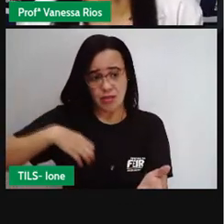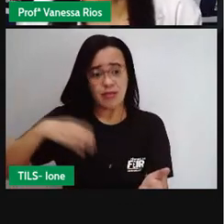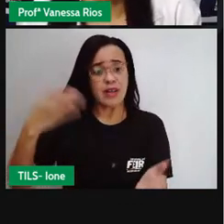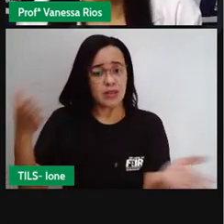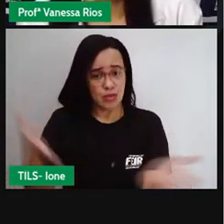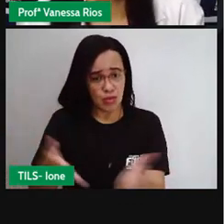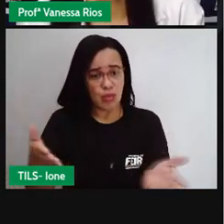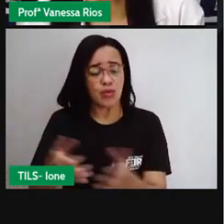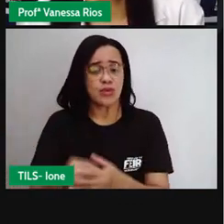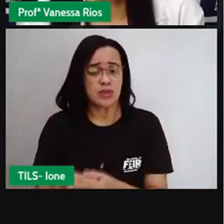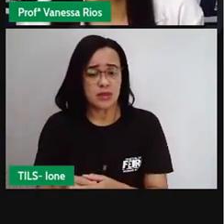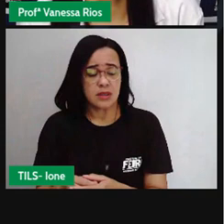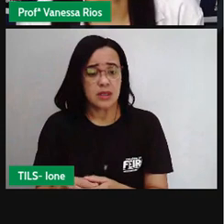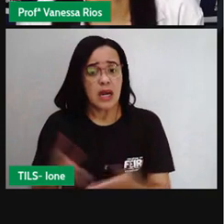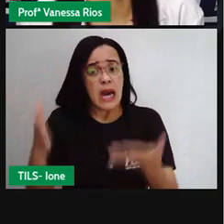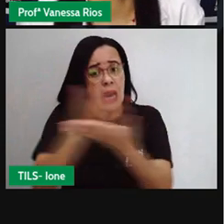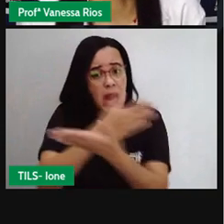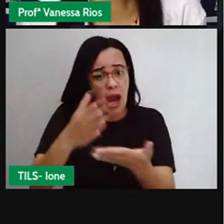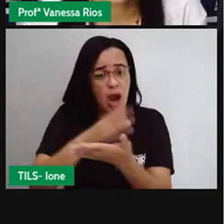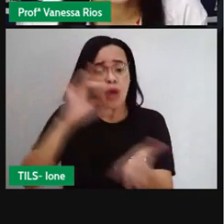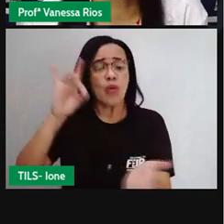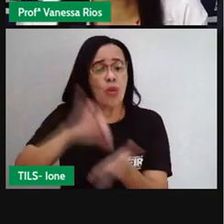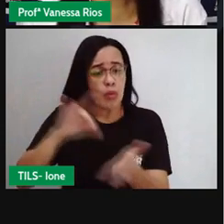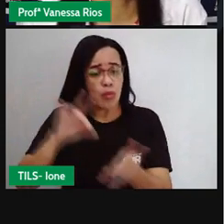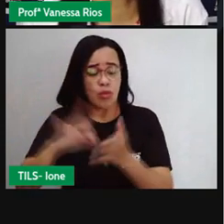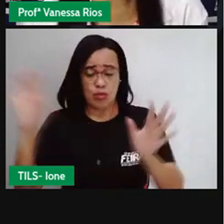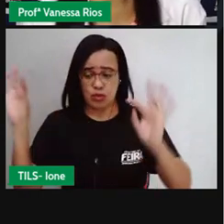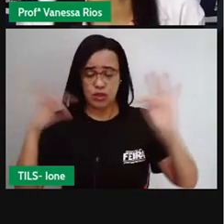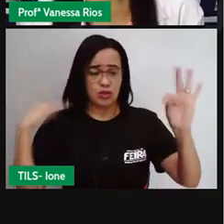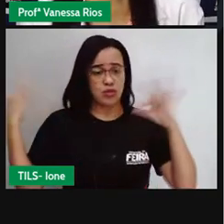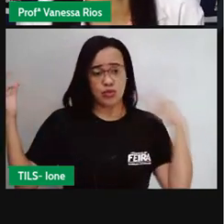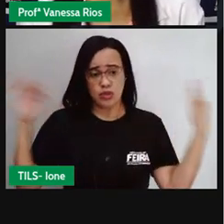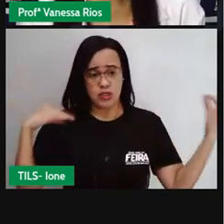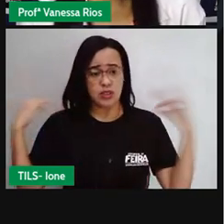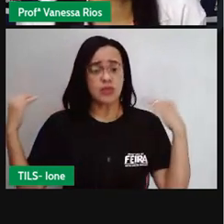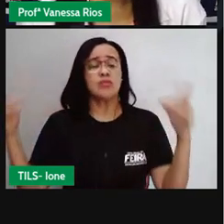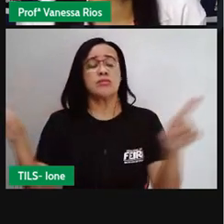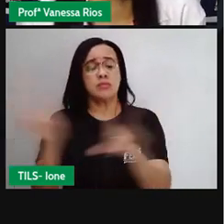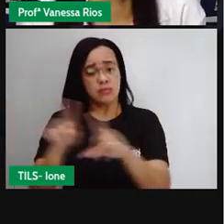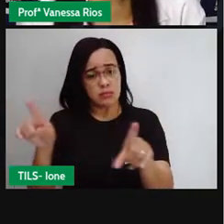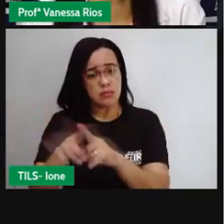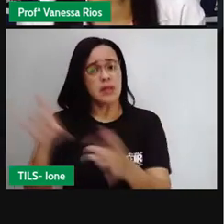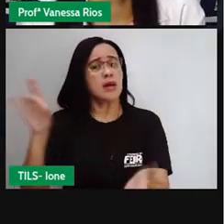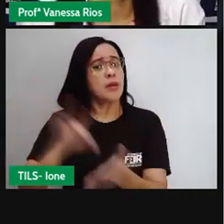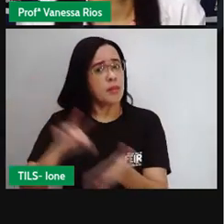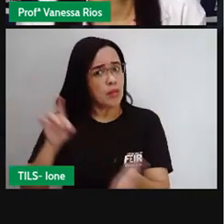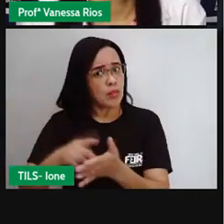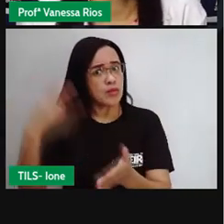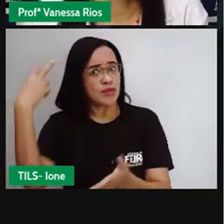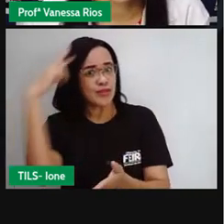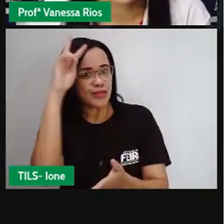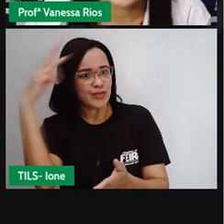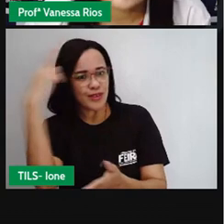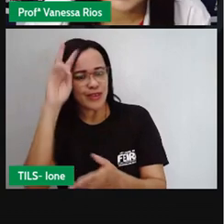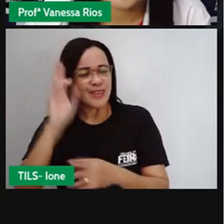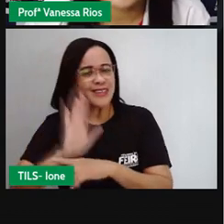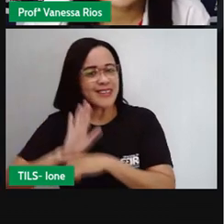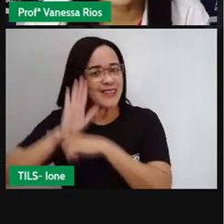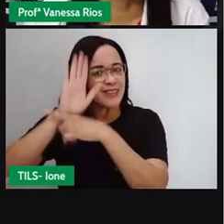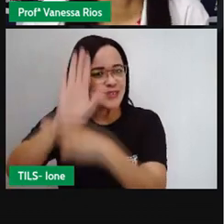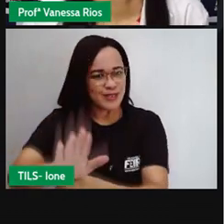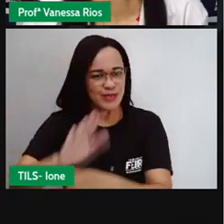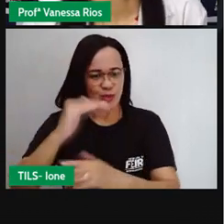pontos turísticos são também pontos históricos, pontos que fizeram parte aí da construção da história de